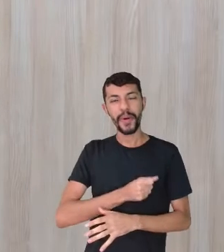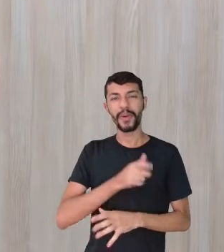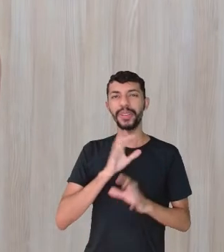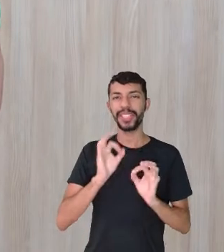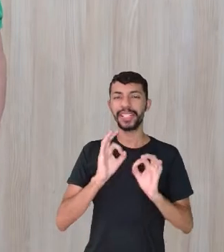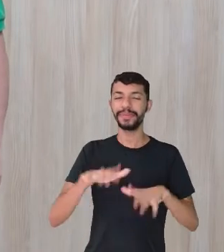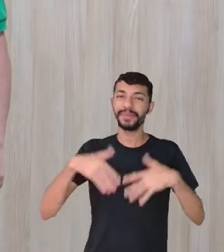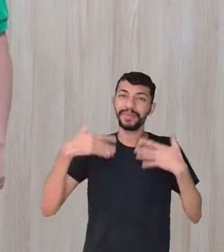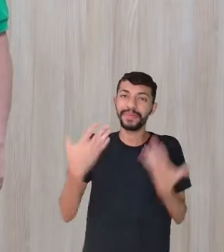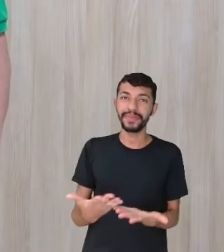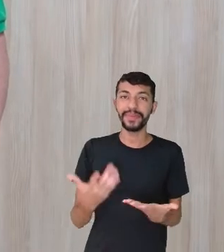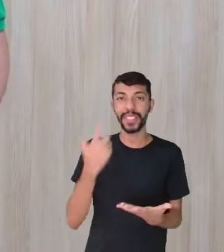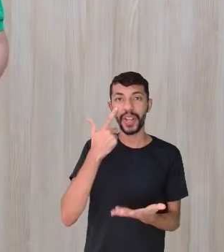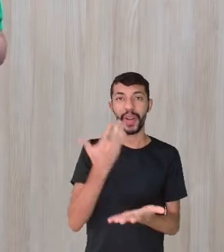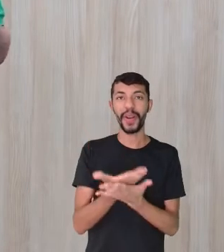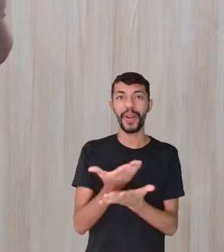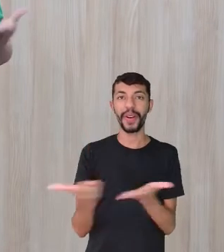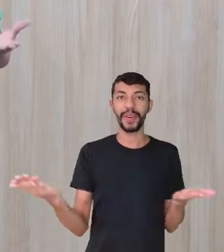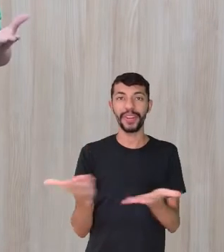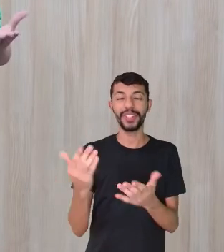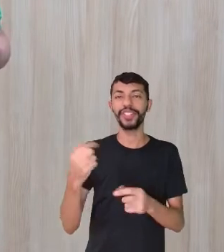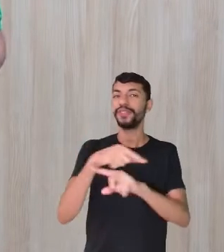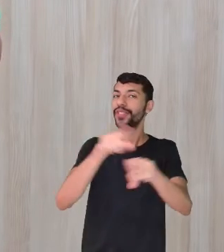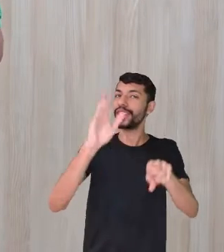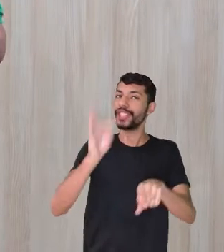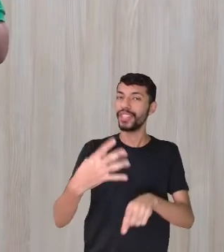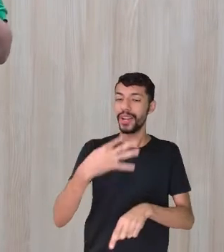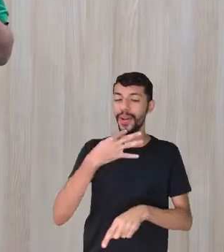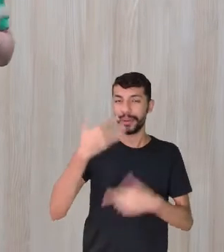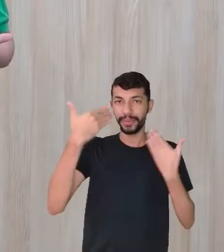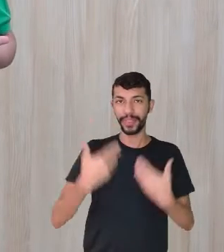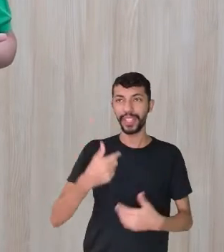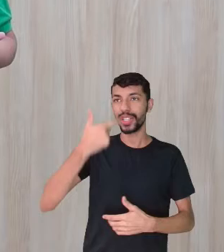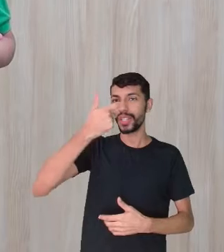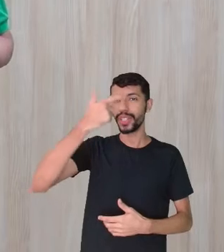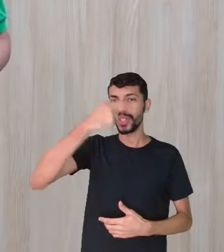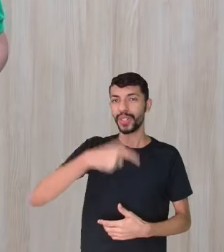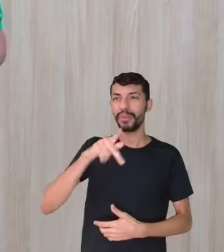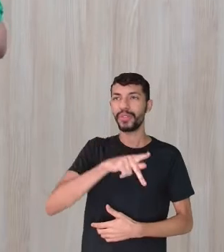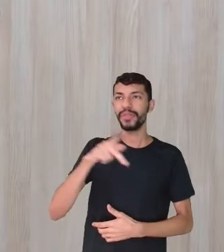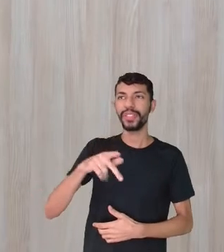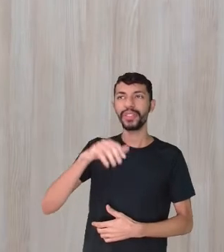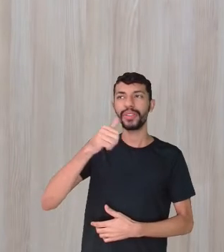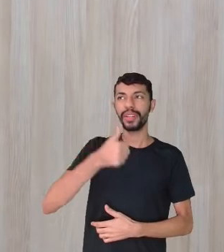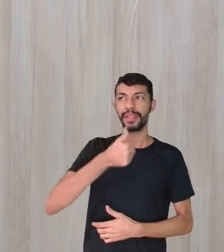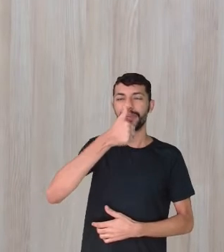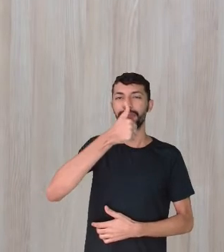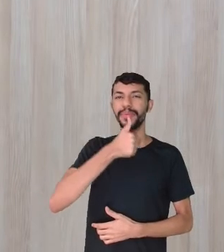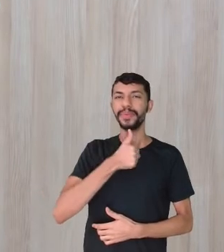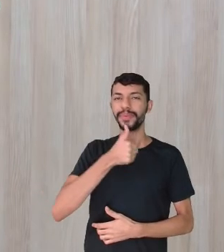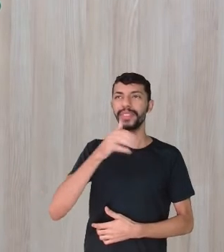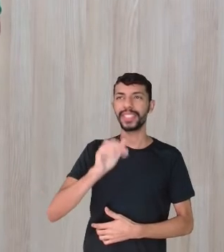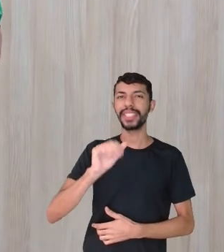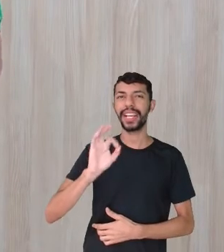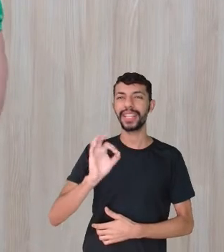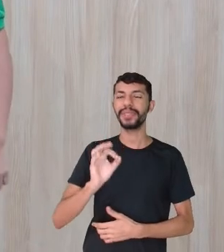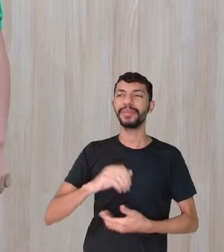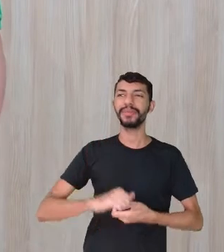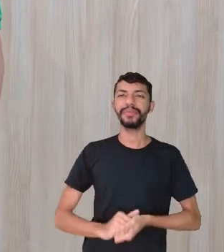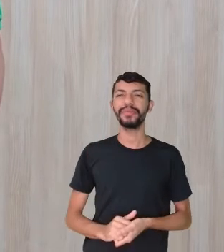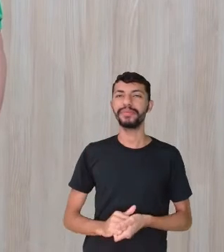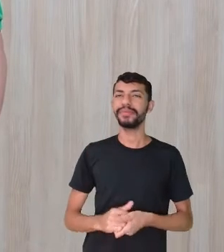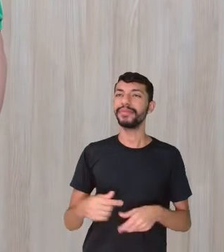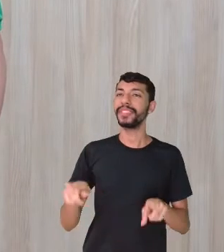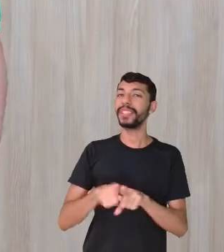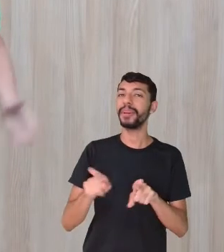Então, nossa aula de hoje, você já me conhece, eu sou a professora Adriana Maria. Este é o meu sinal. Eu